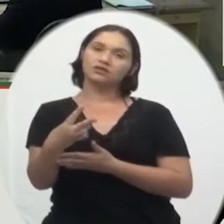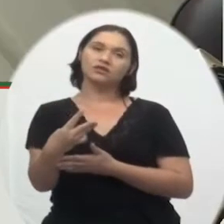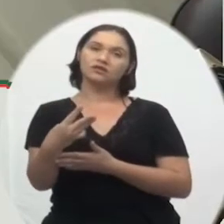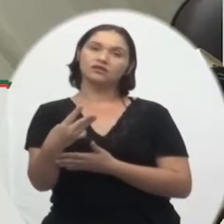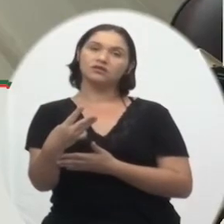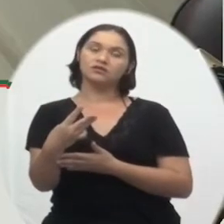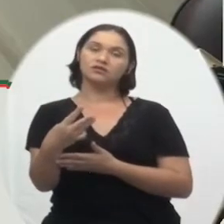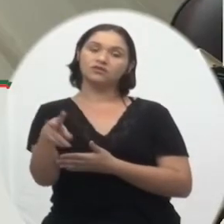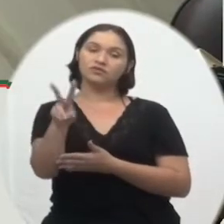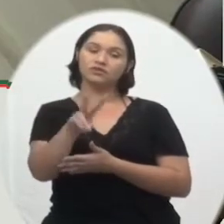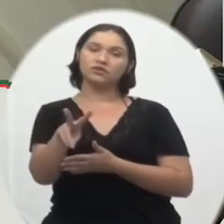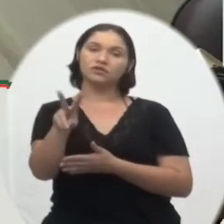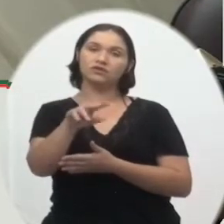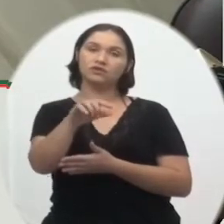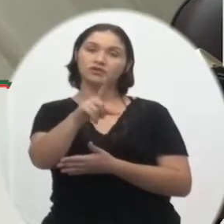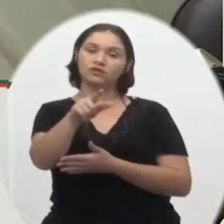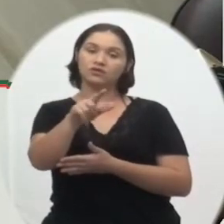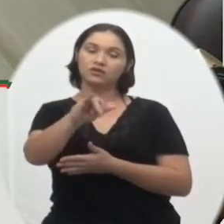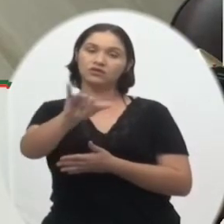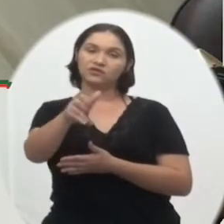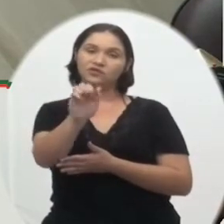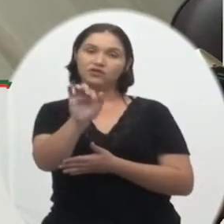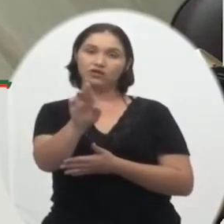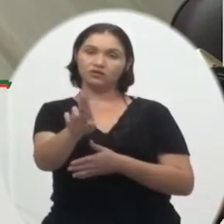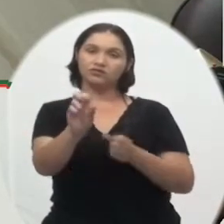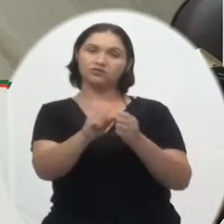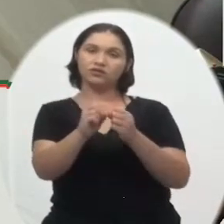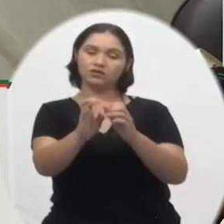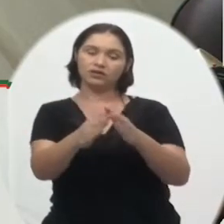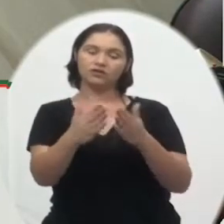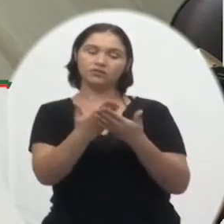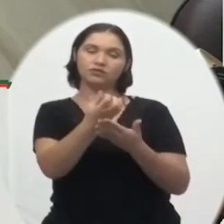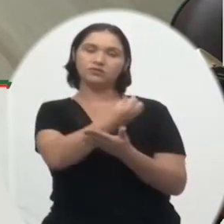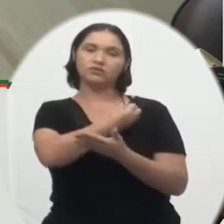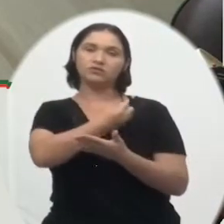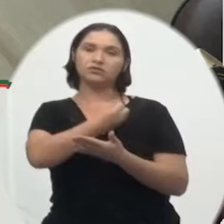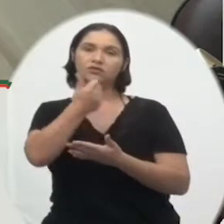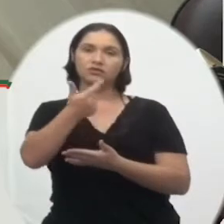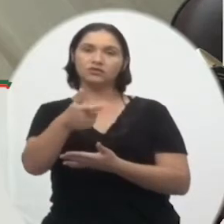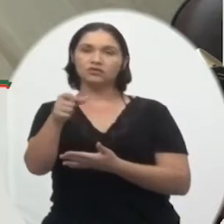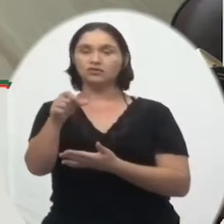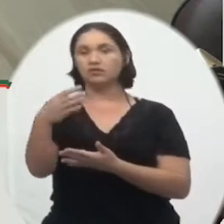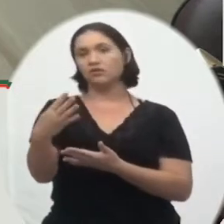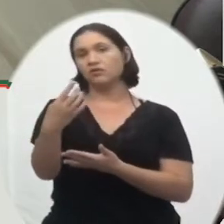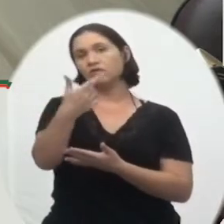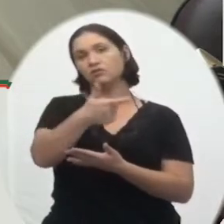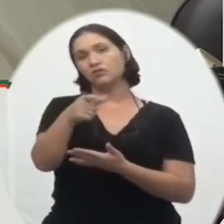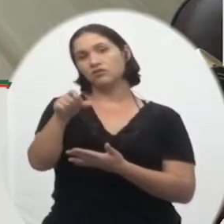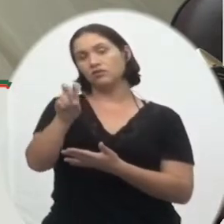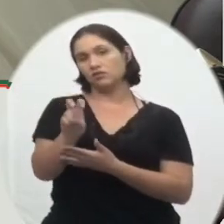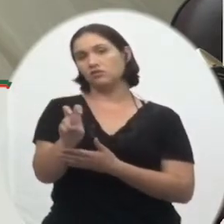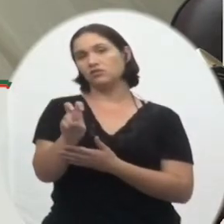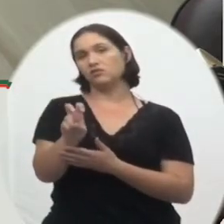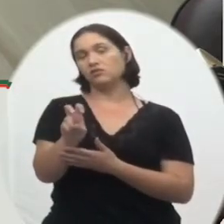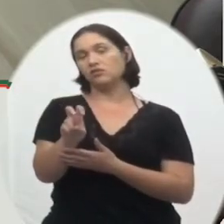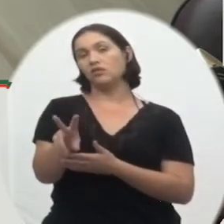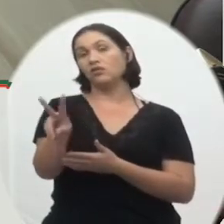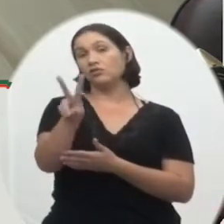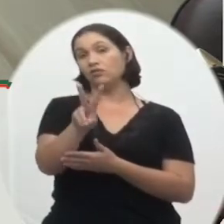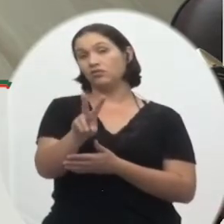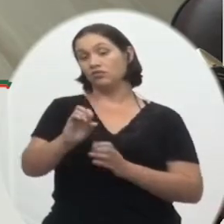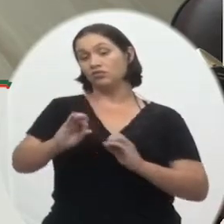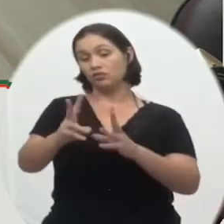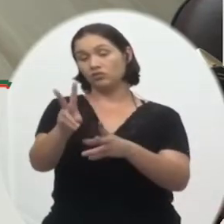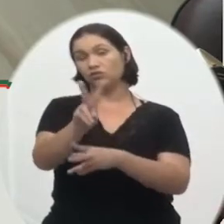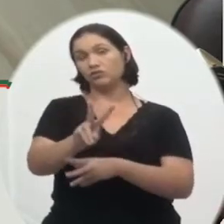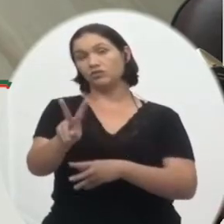293/19, de autoria do vereador Jair Alexandre. Requerimento número 294 e 295/19, todas de